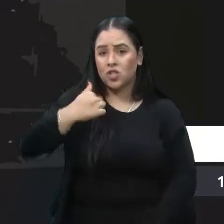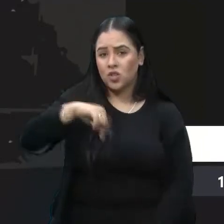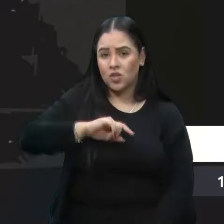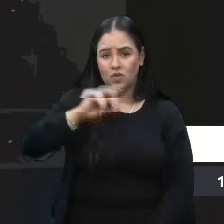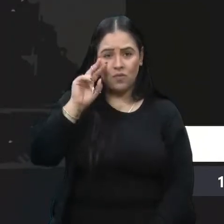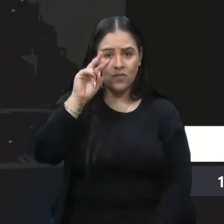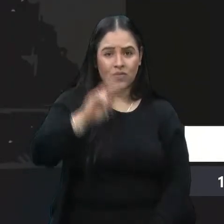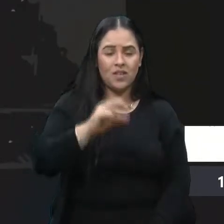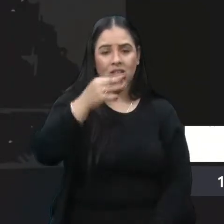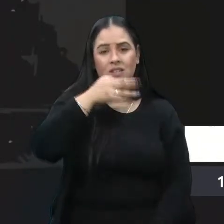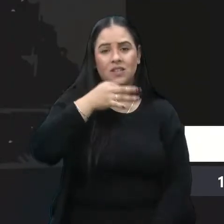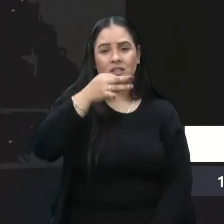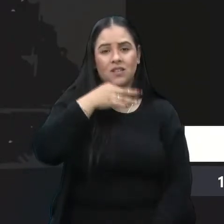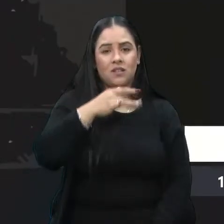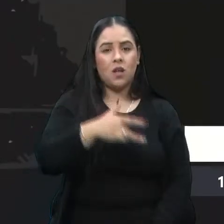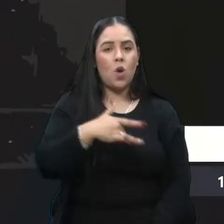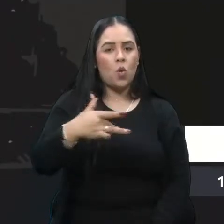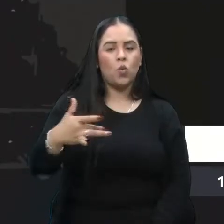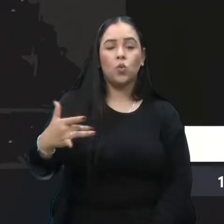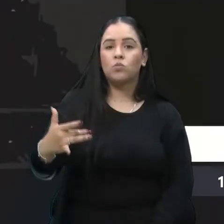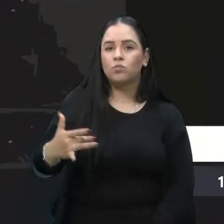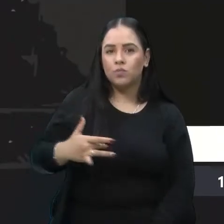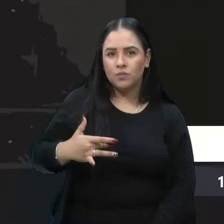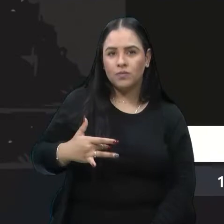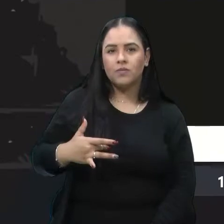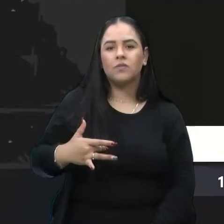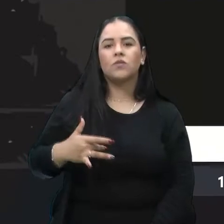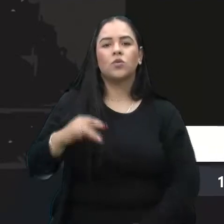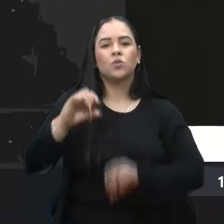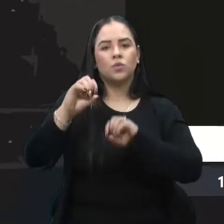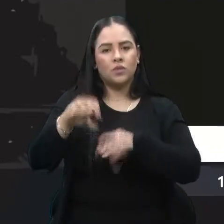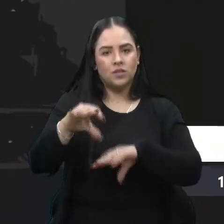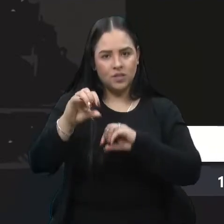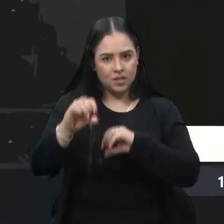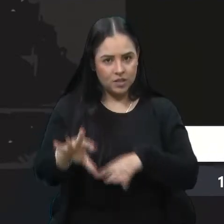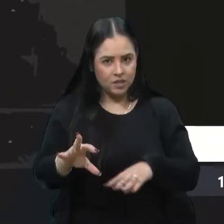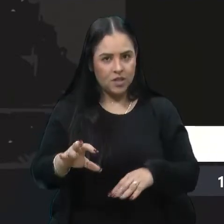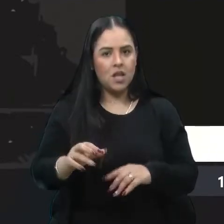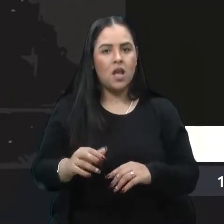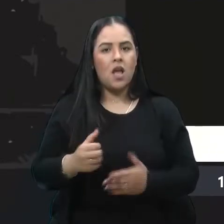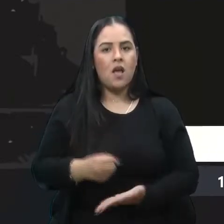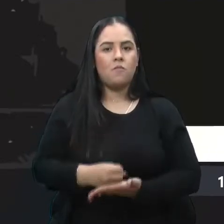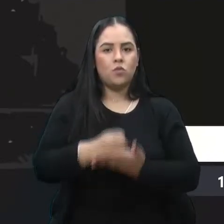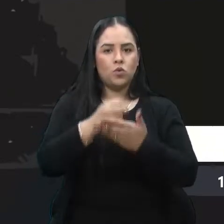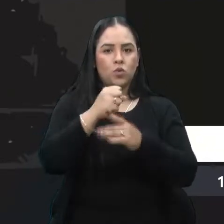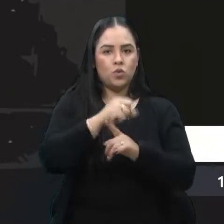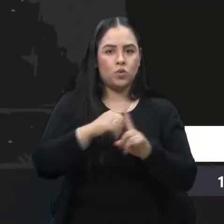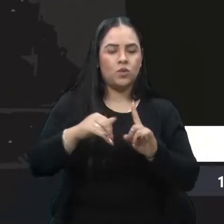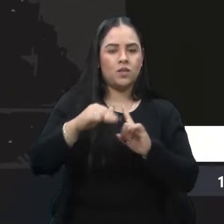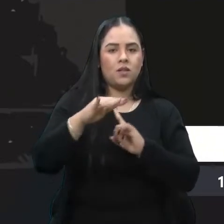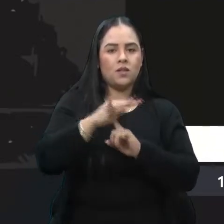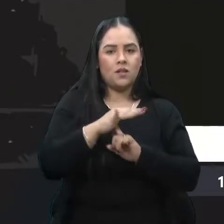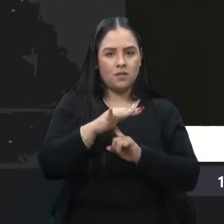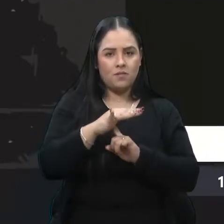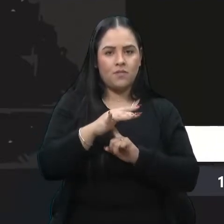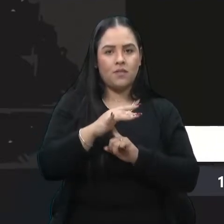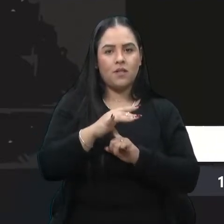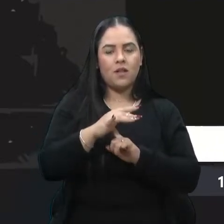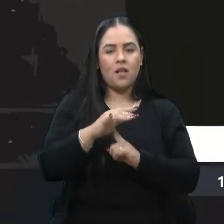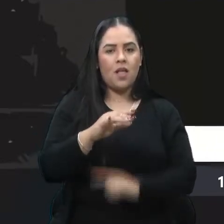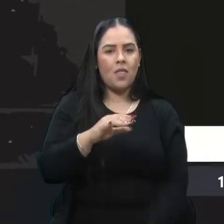Caxias a saúde, os colegas da saúde, da educação, da assistência social, da guarda,